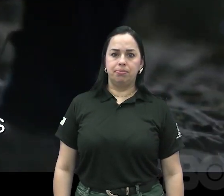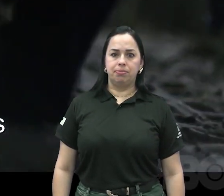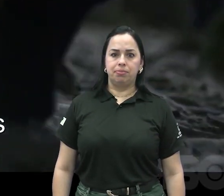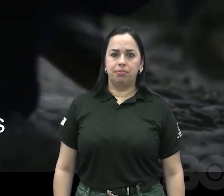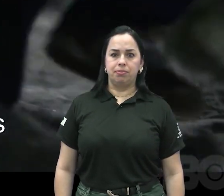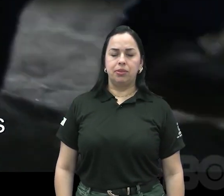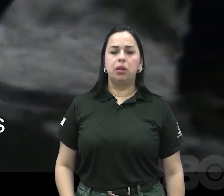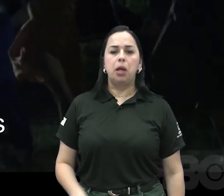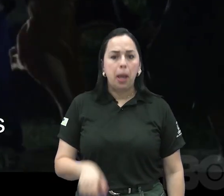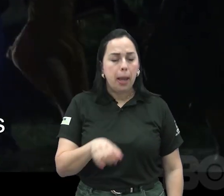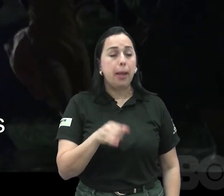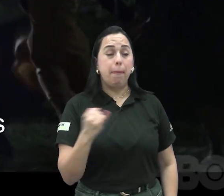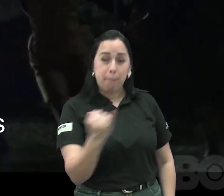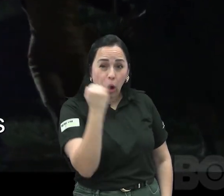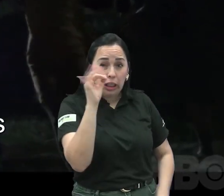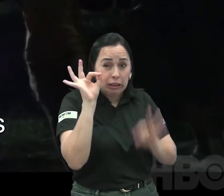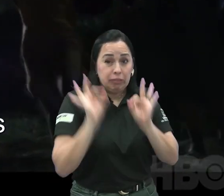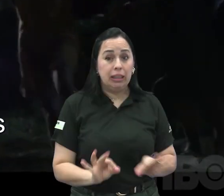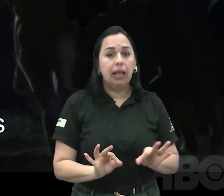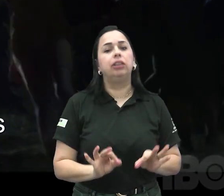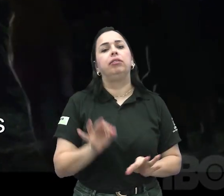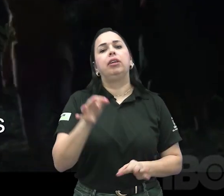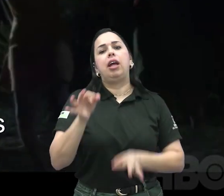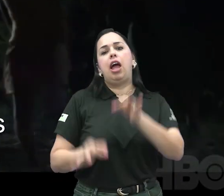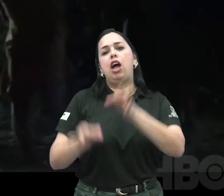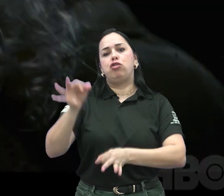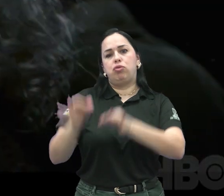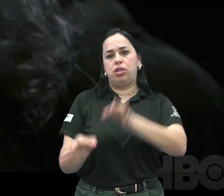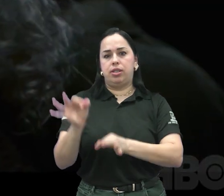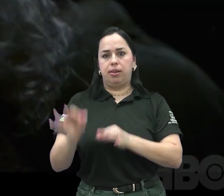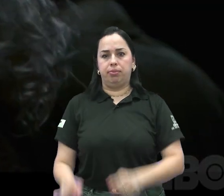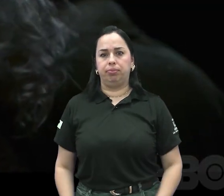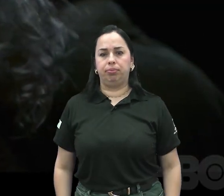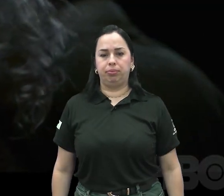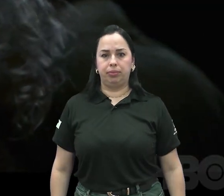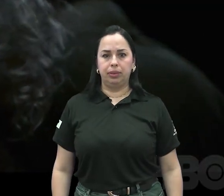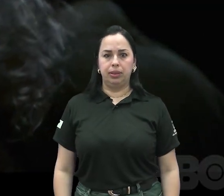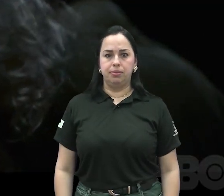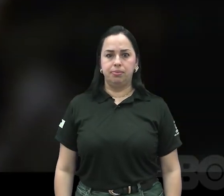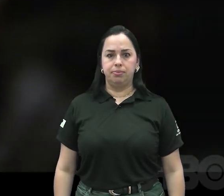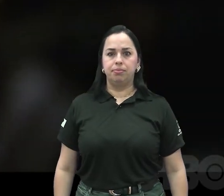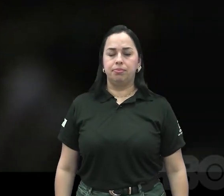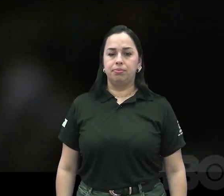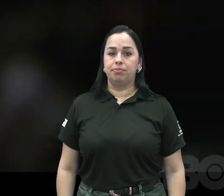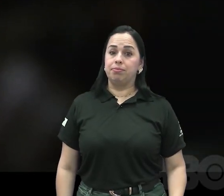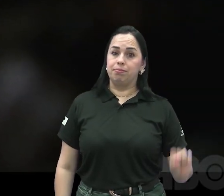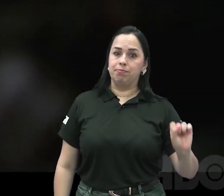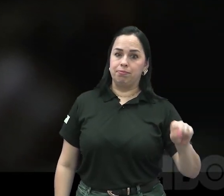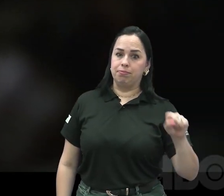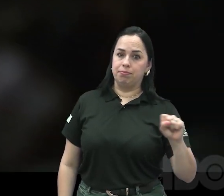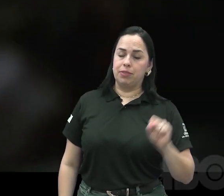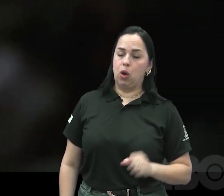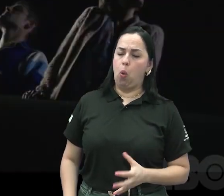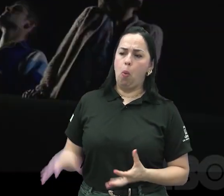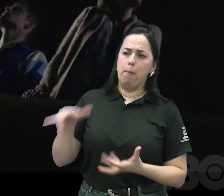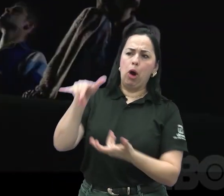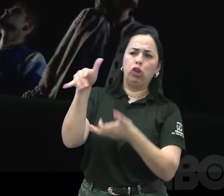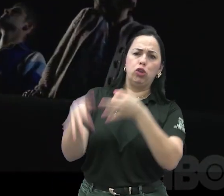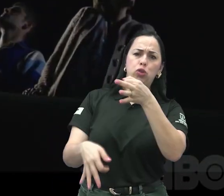What does matter is that to them, justice was done. See, a just